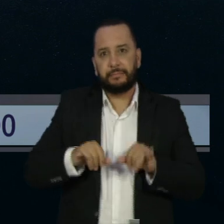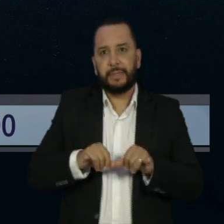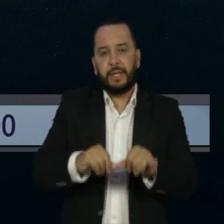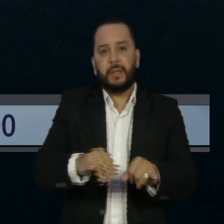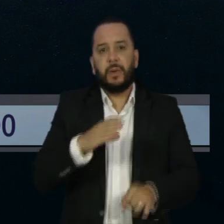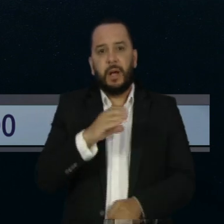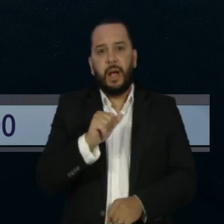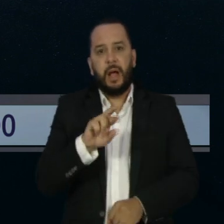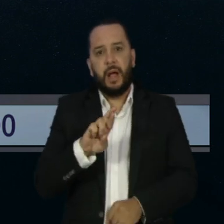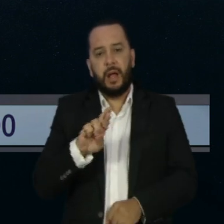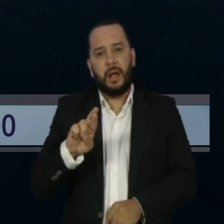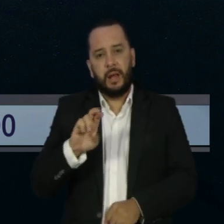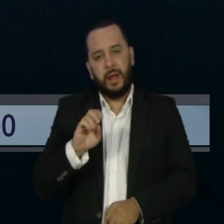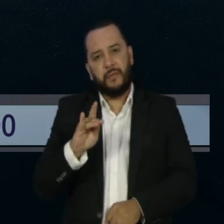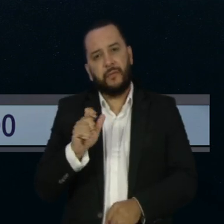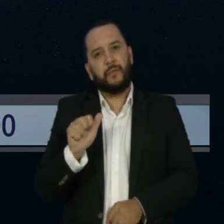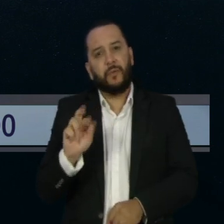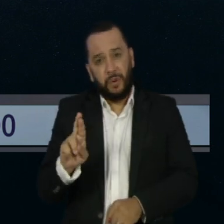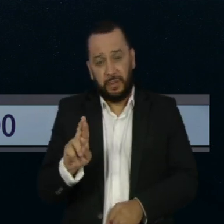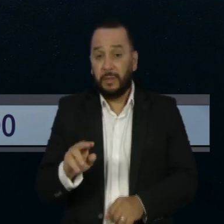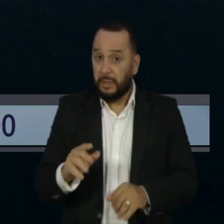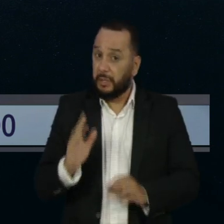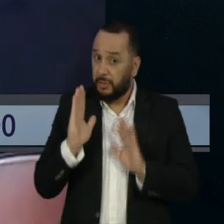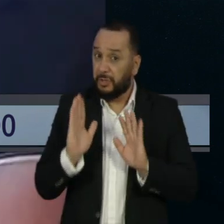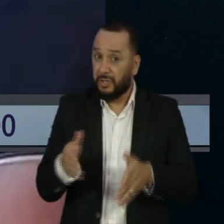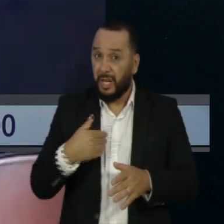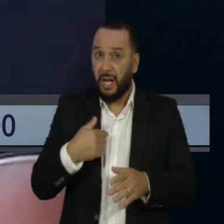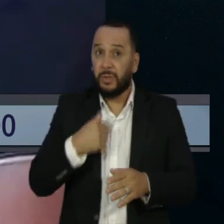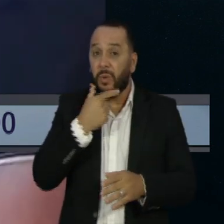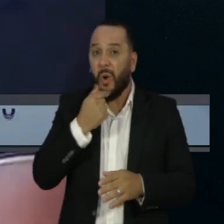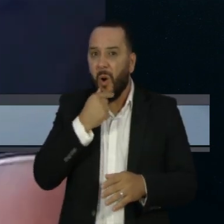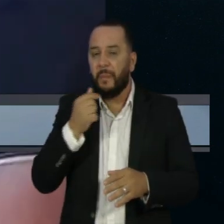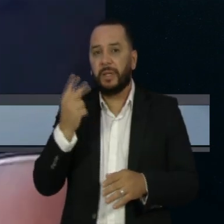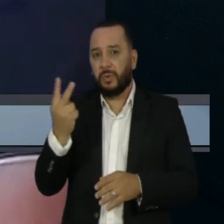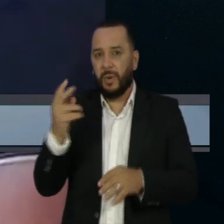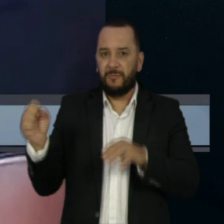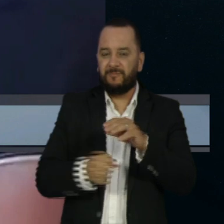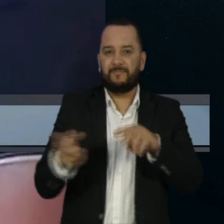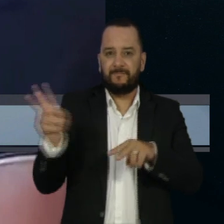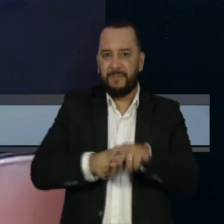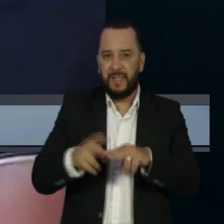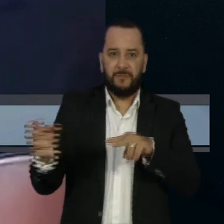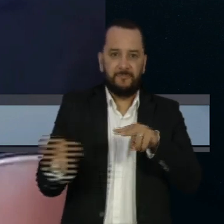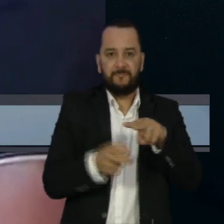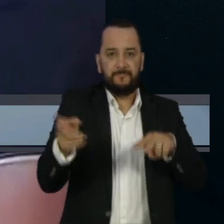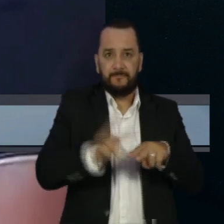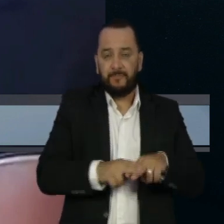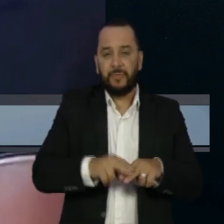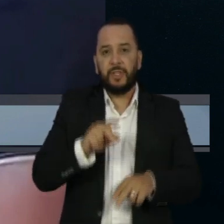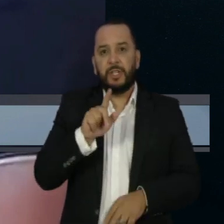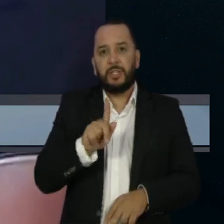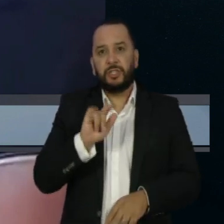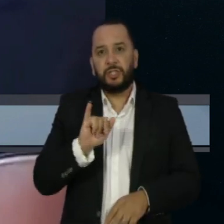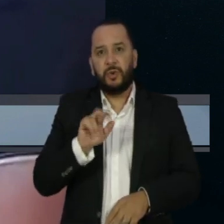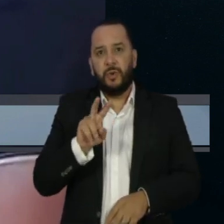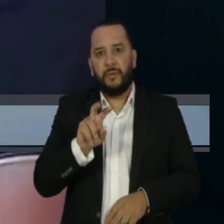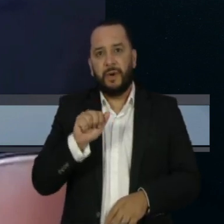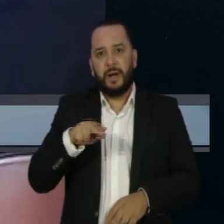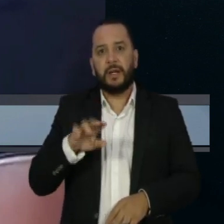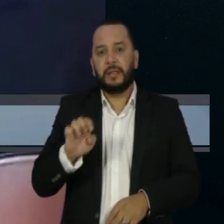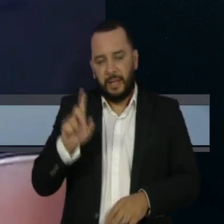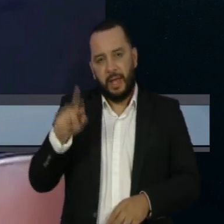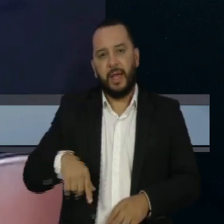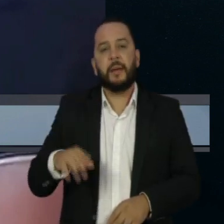os homens que espancaram a vítima até a morte foram presos em flagrante um deles é Giovani Gaspar da Silva que a policial